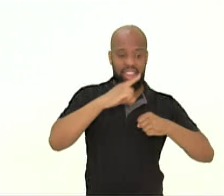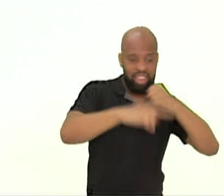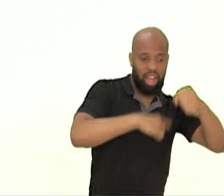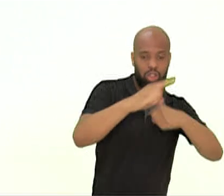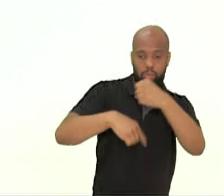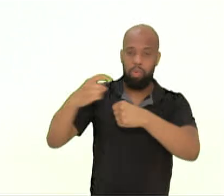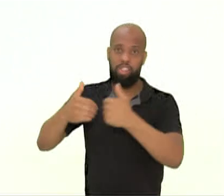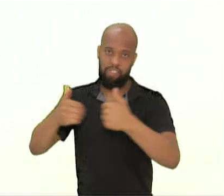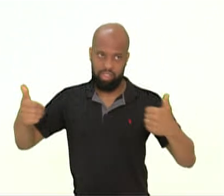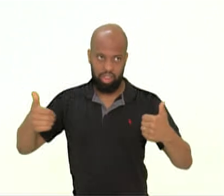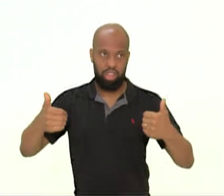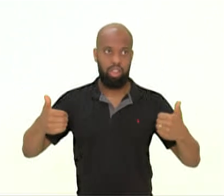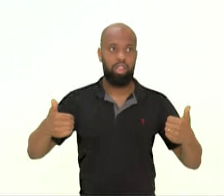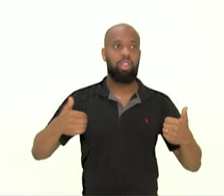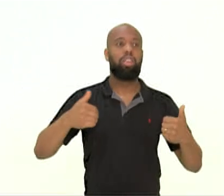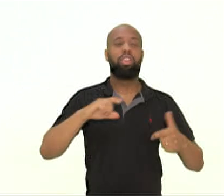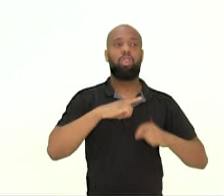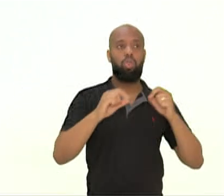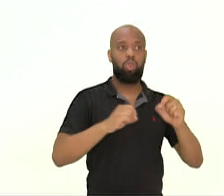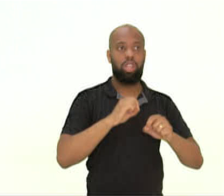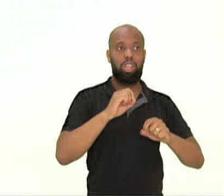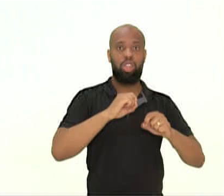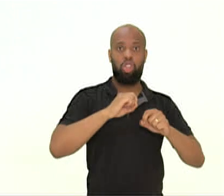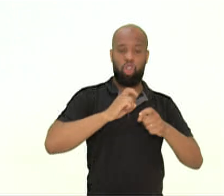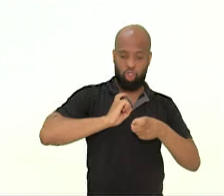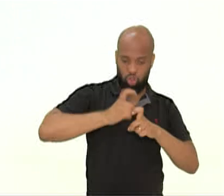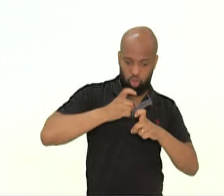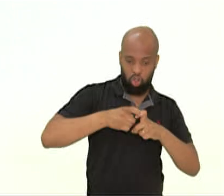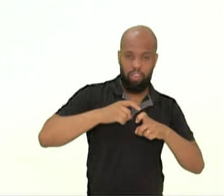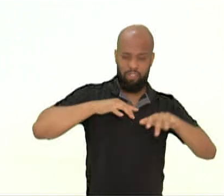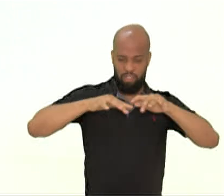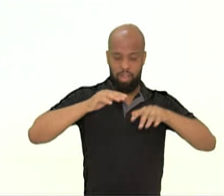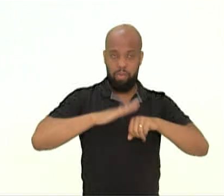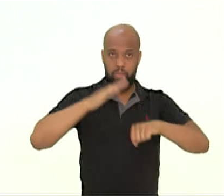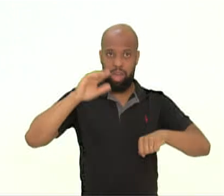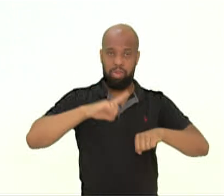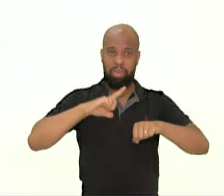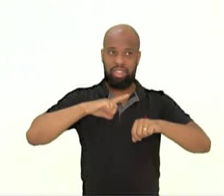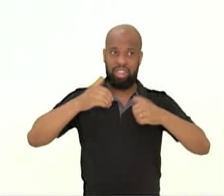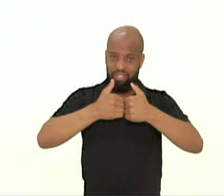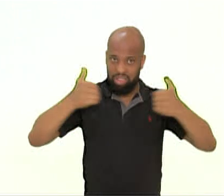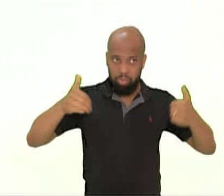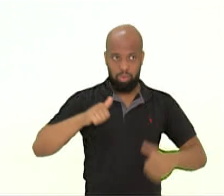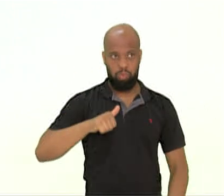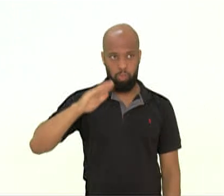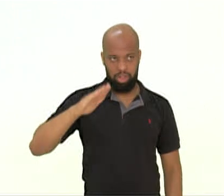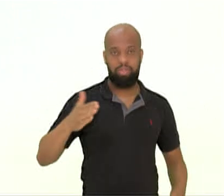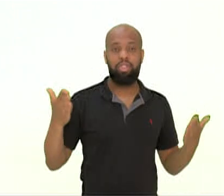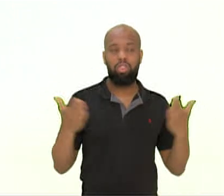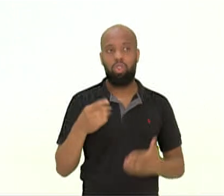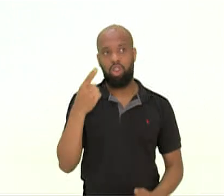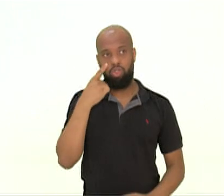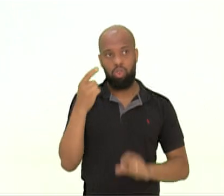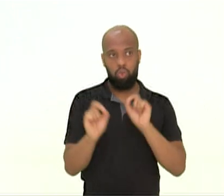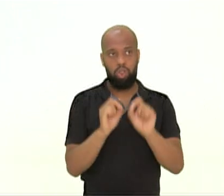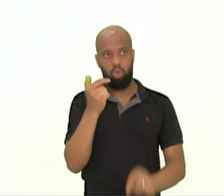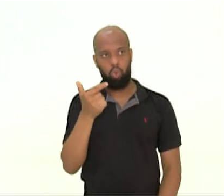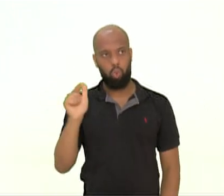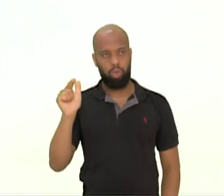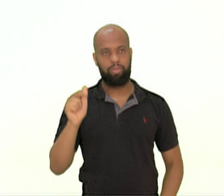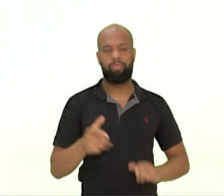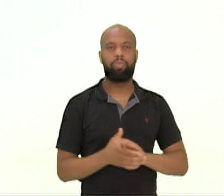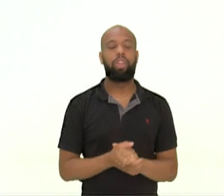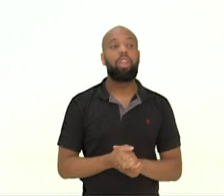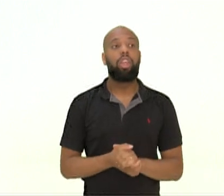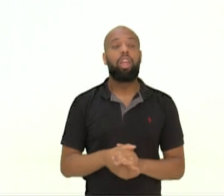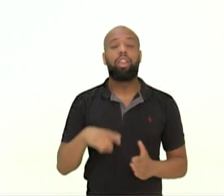dos átomos. O sólido, a vibração é maior, porém, existe um maior afastamento, ok? Vamos avançar para a próxima tela? Então,